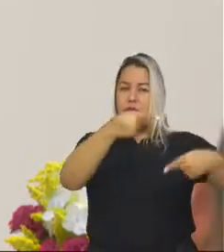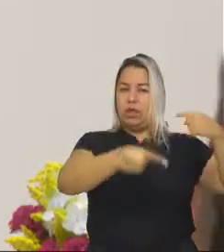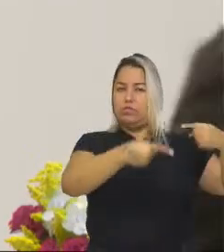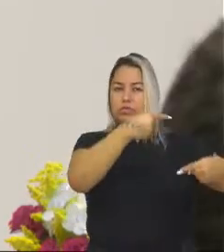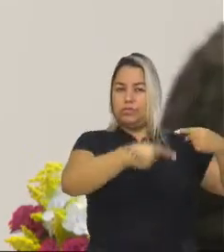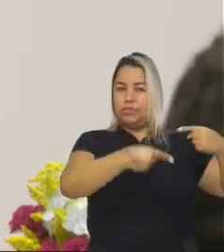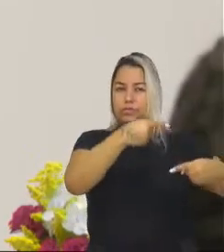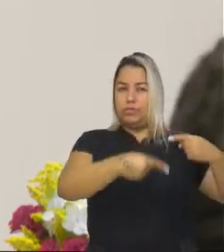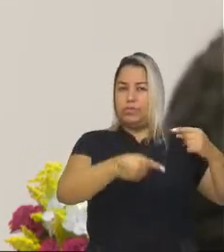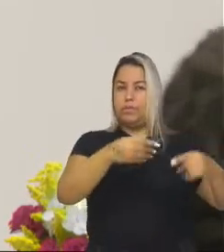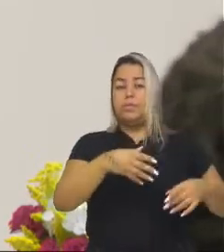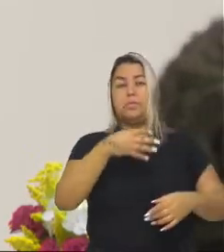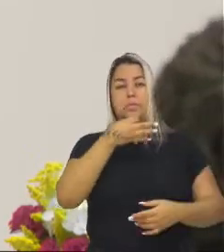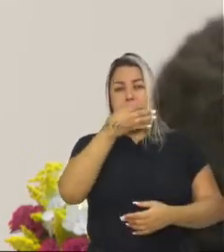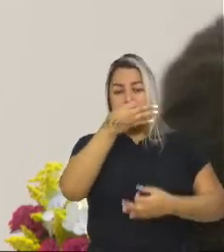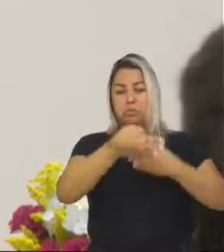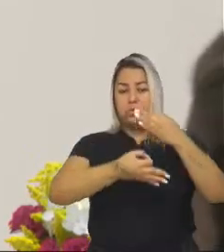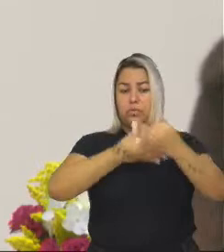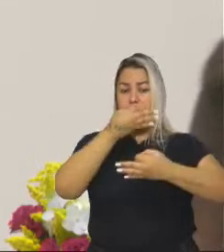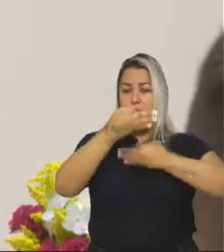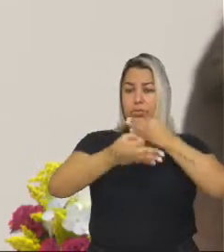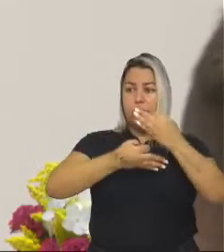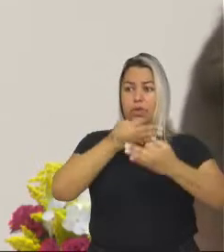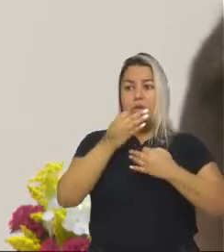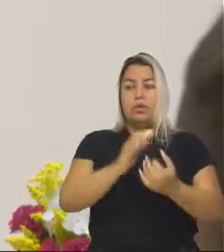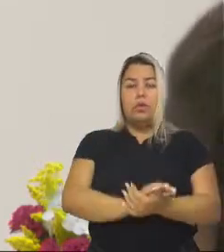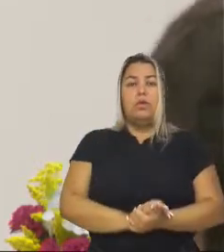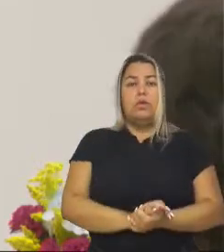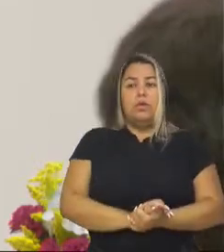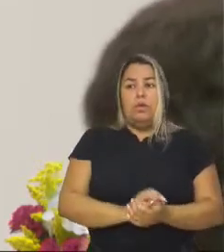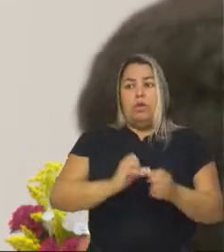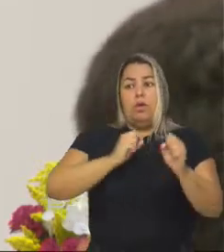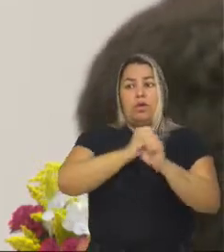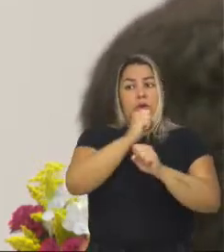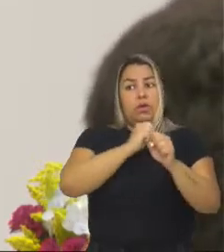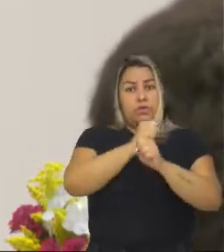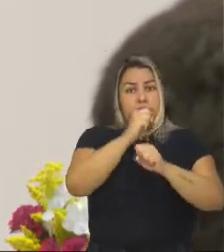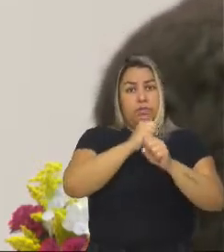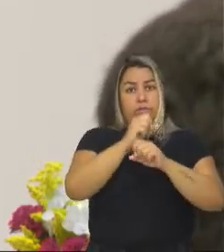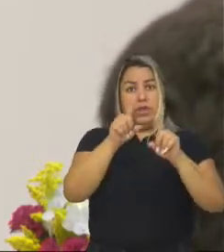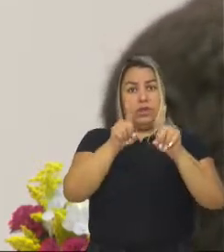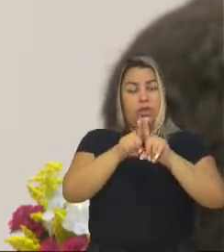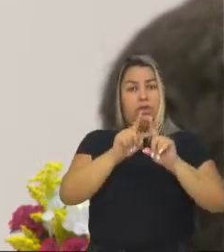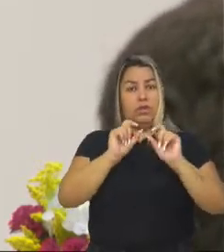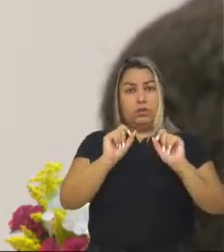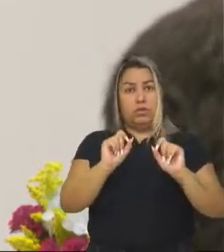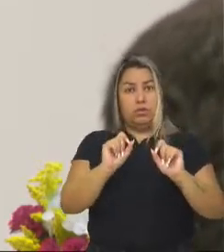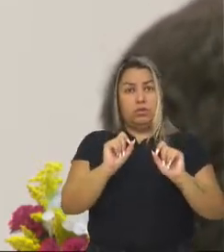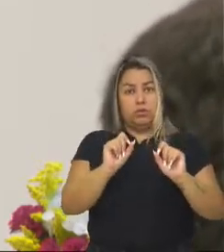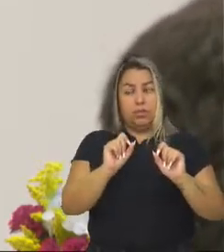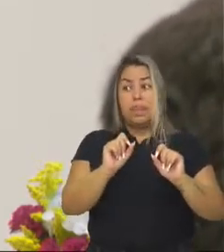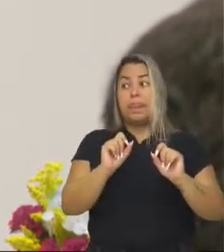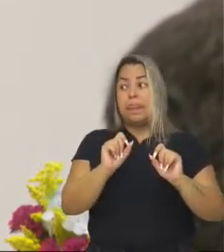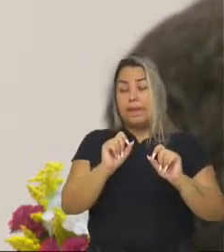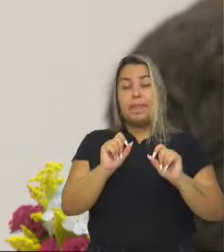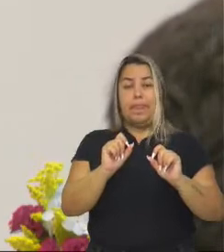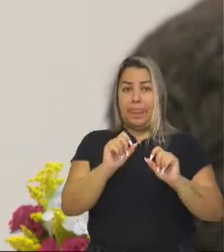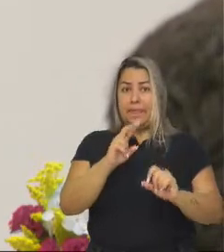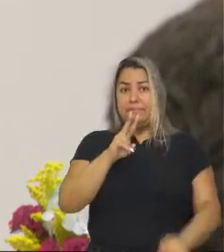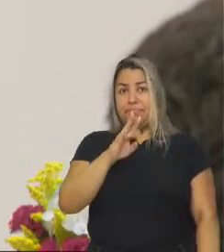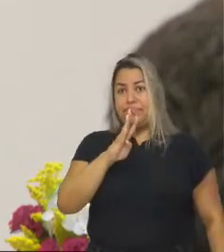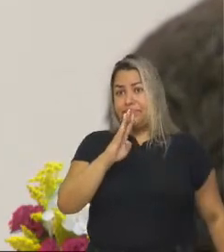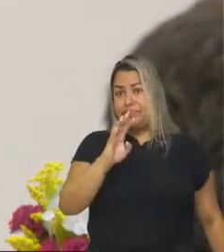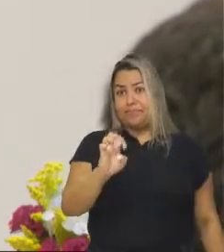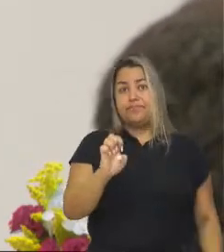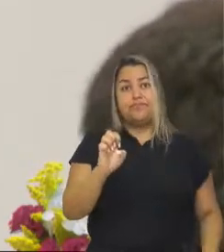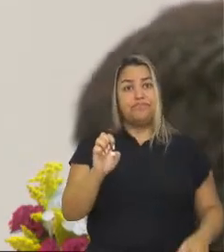para propor, para construir, para divergir, para convergir. E é nessa vibe que eu acho que está